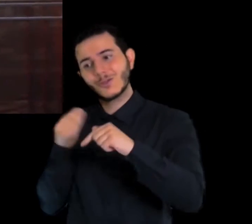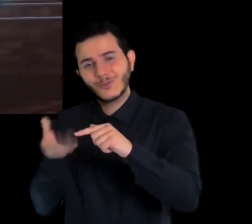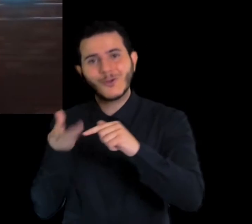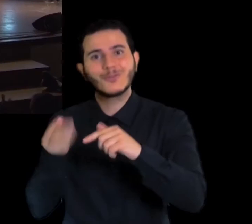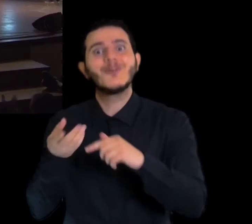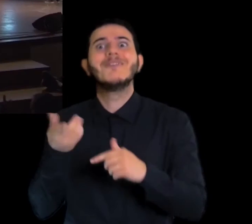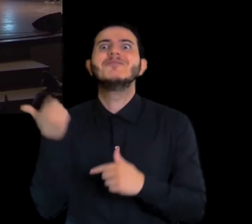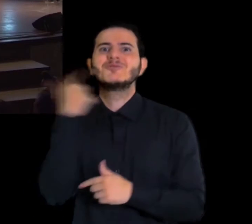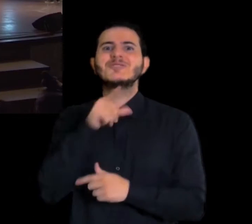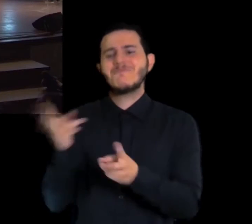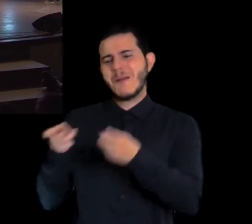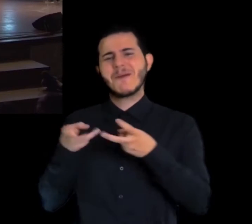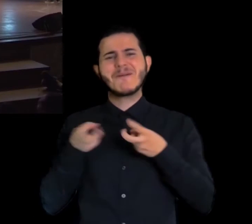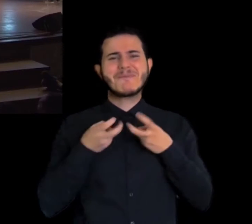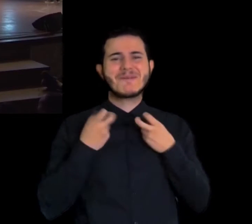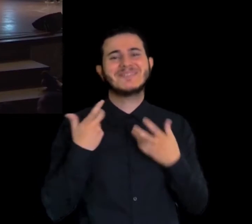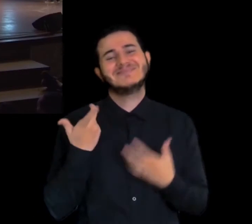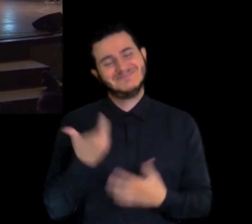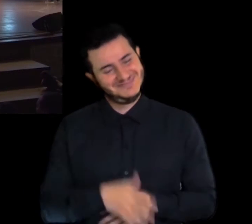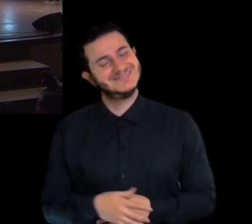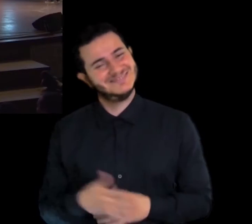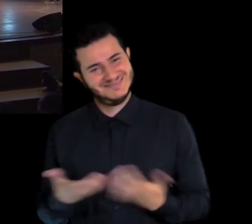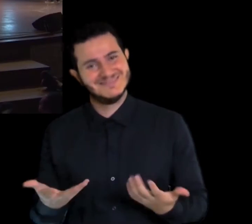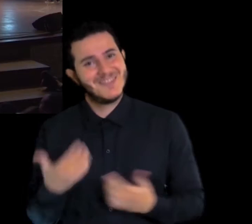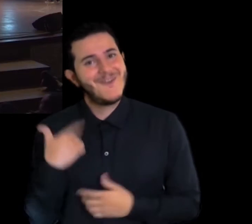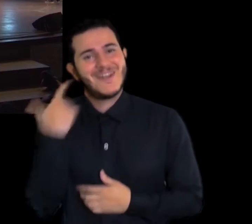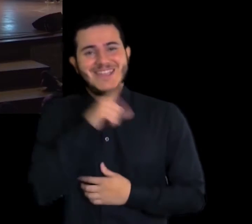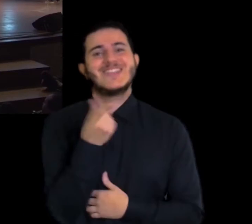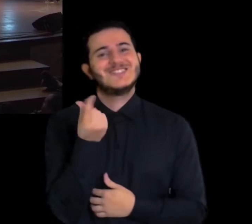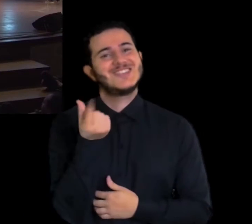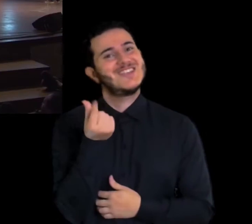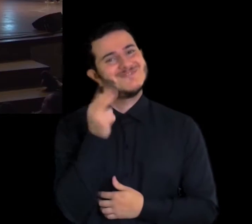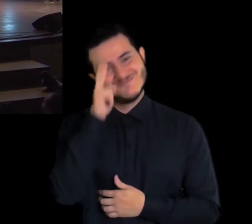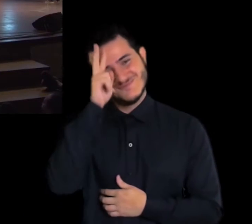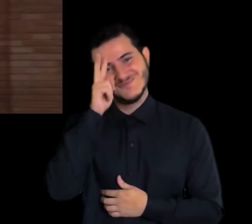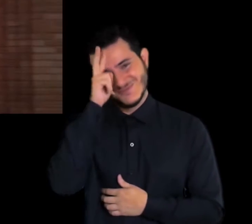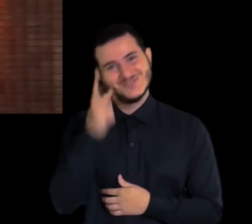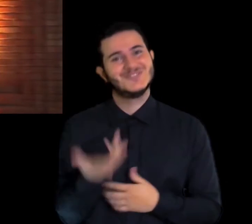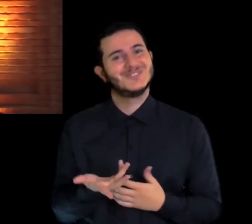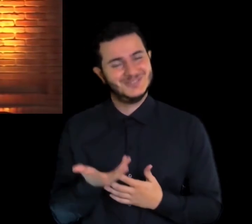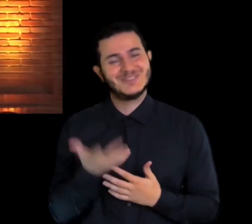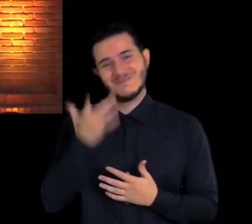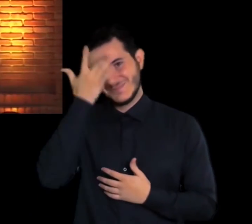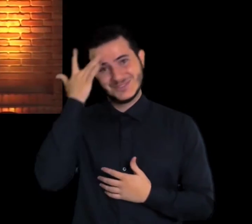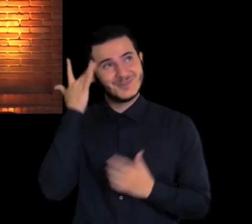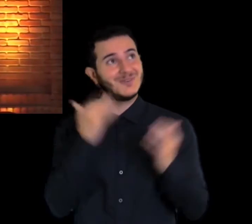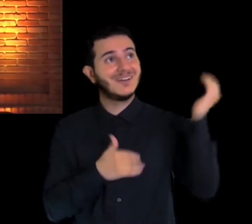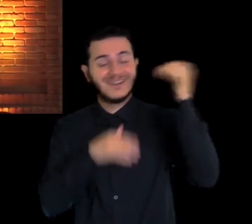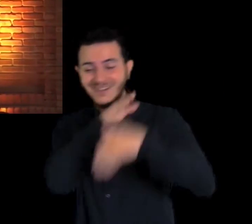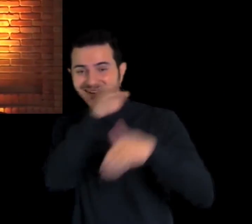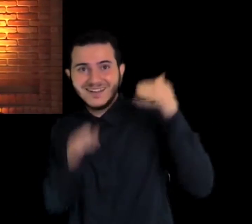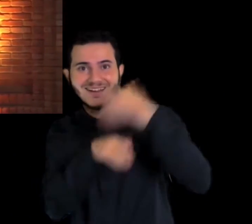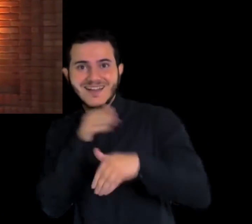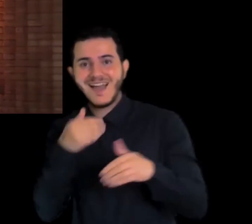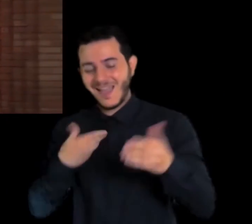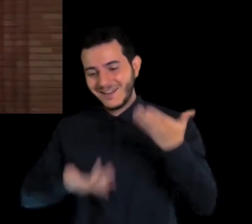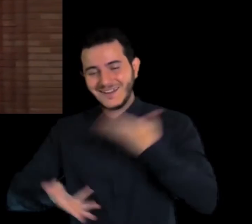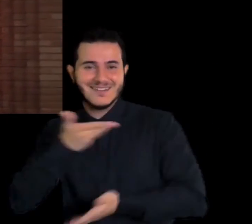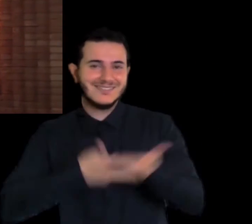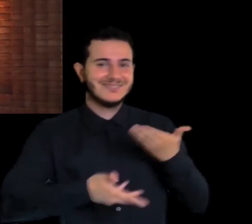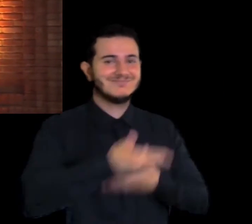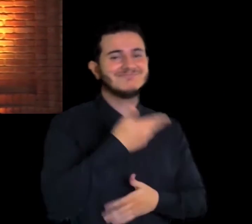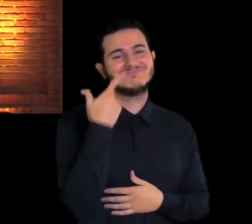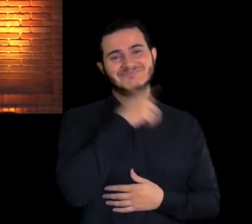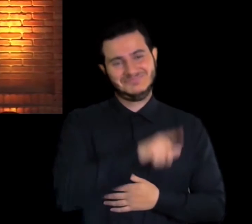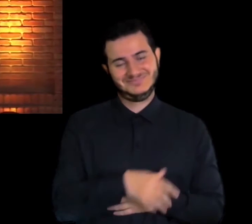foi foda, foi da hora. Ganhei muito dinheiro. Tive a chance de viajar com essas moedas. E isso me faz